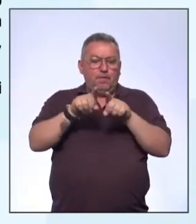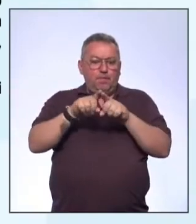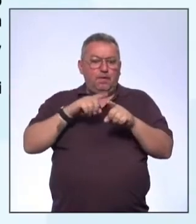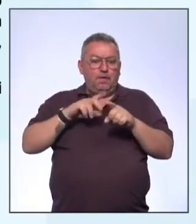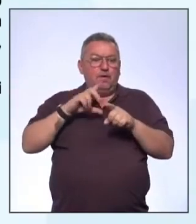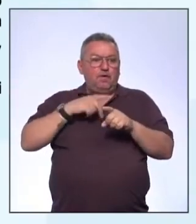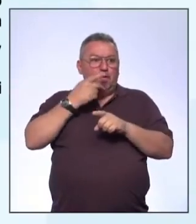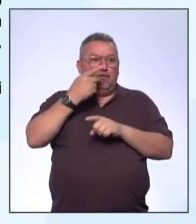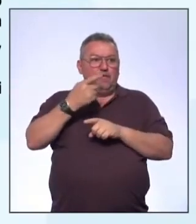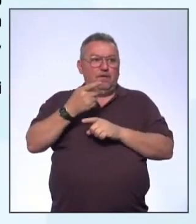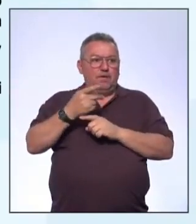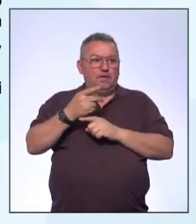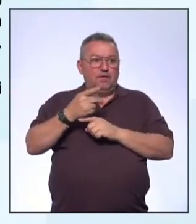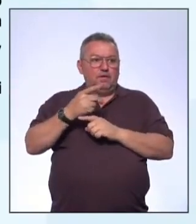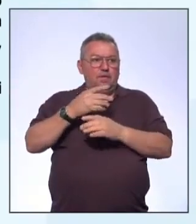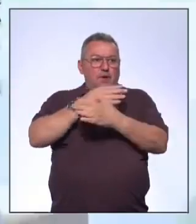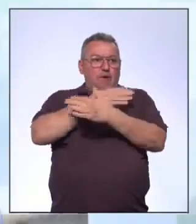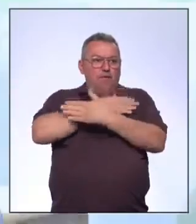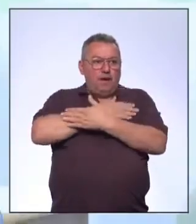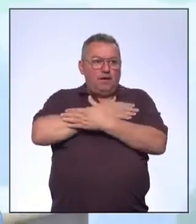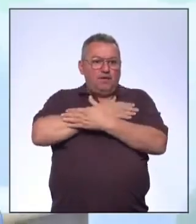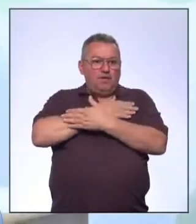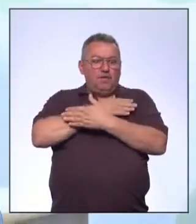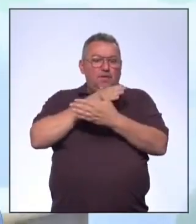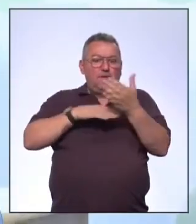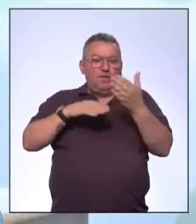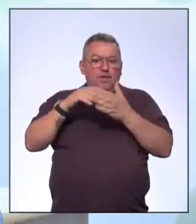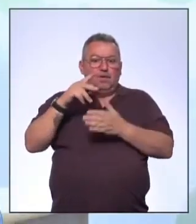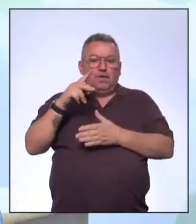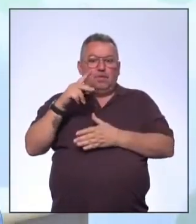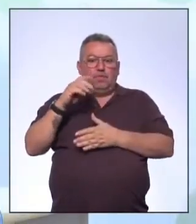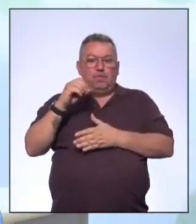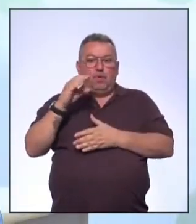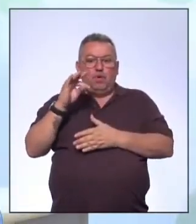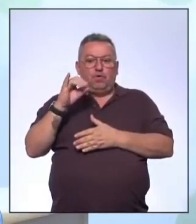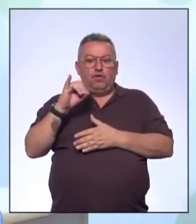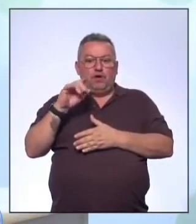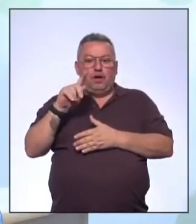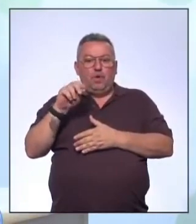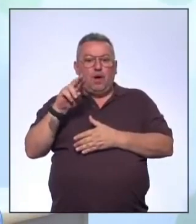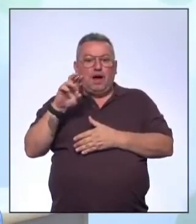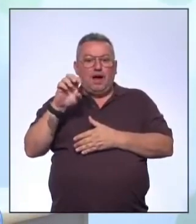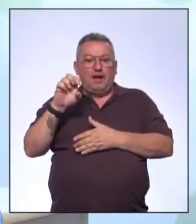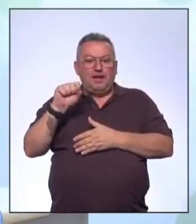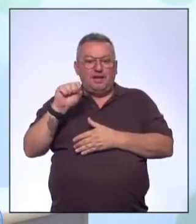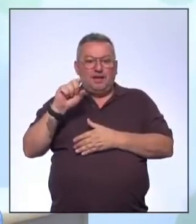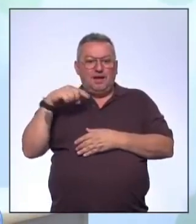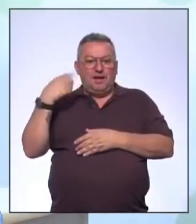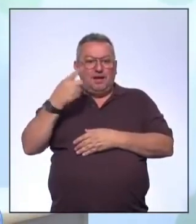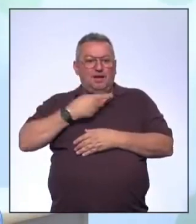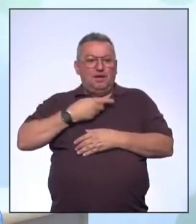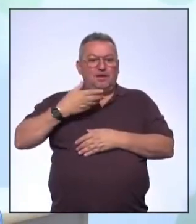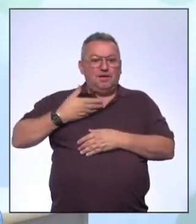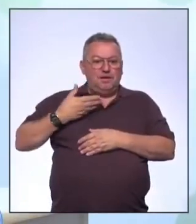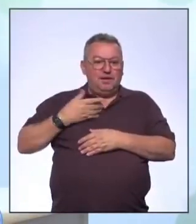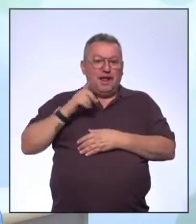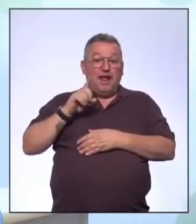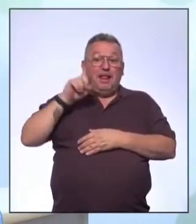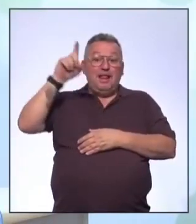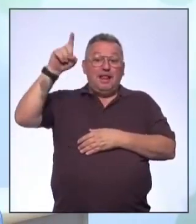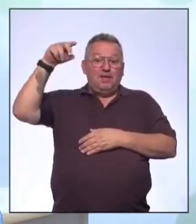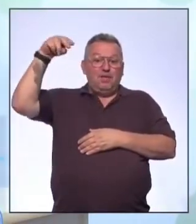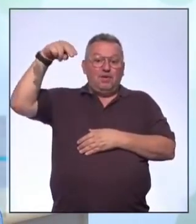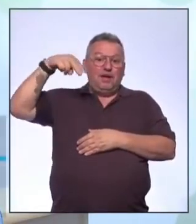já deixo o meu abraço para os potiguares, nossos queridos companheiros lá do Rio Grande